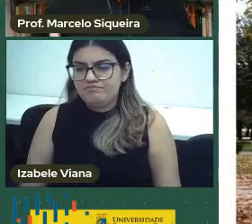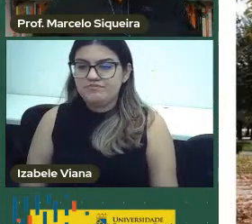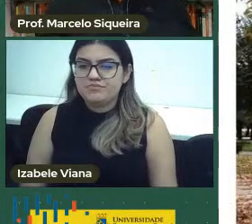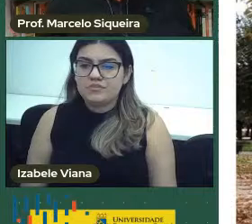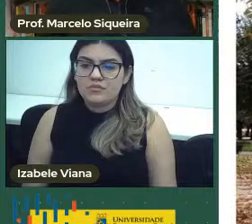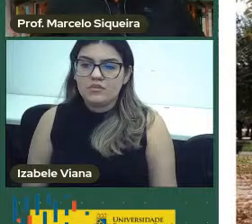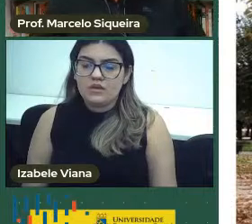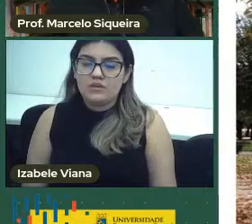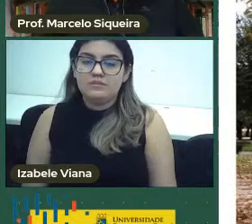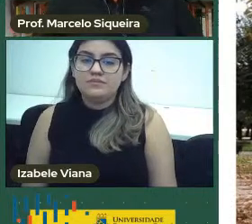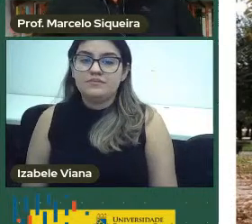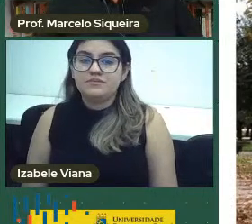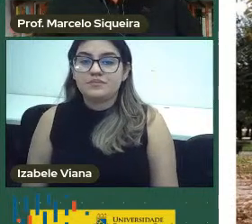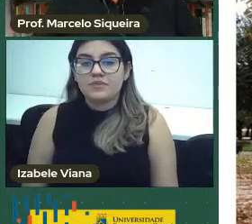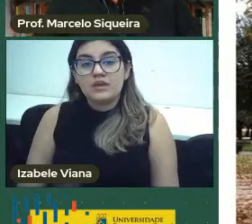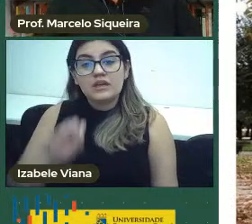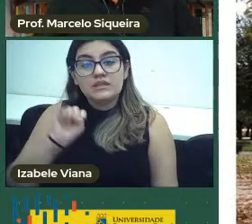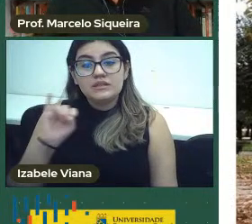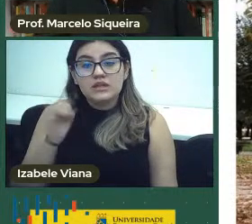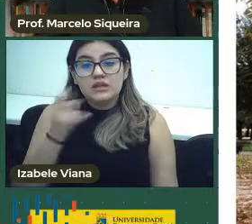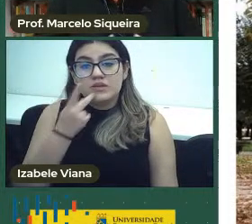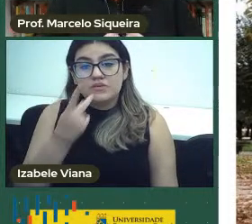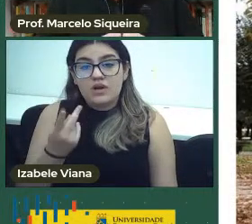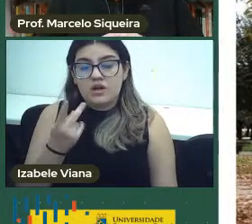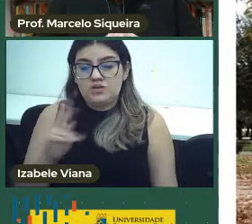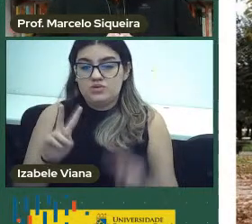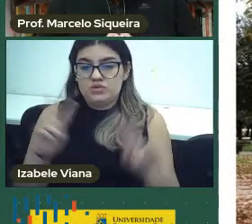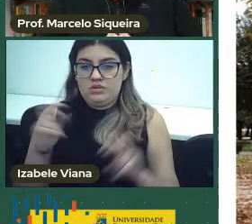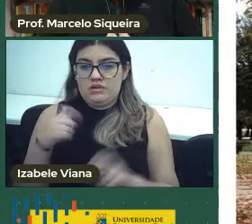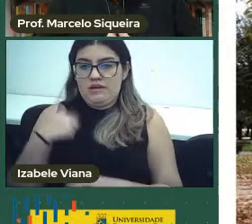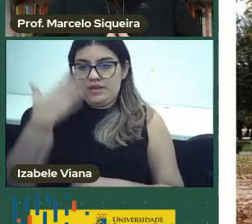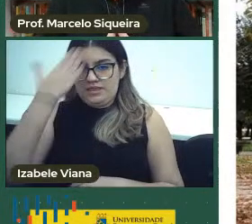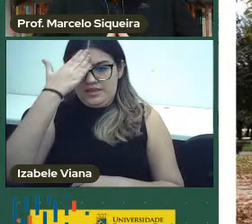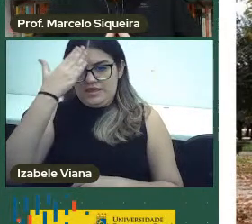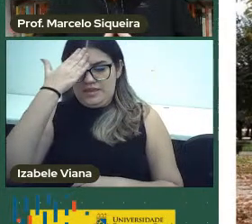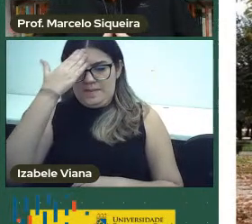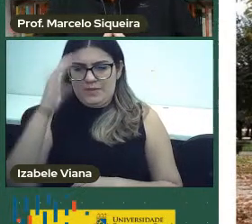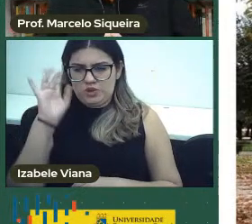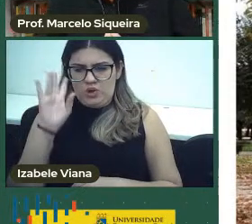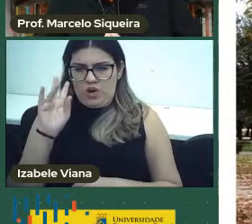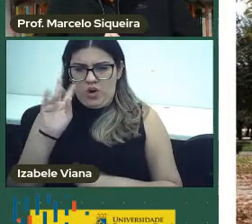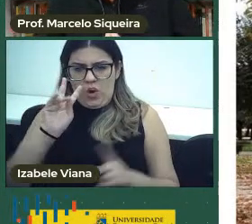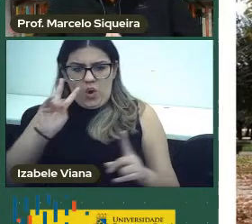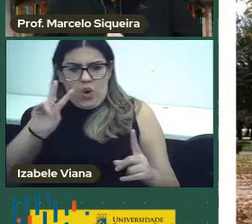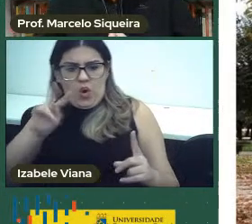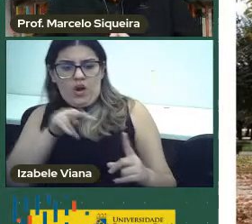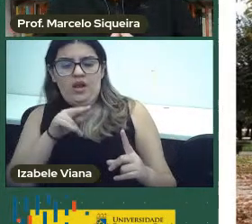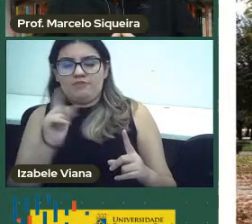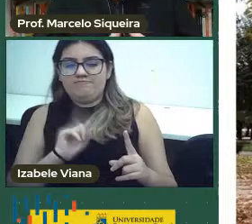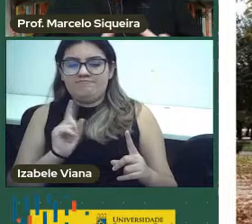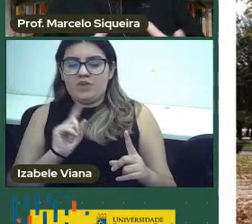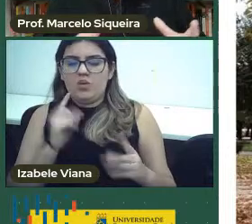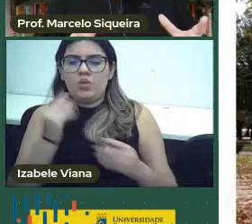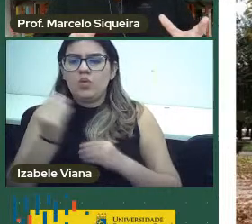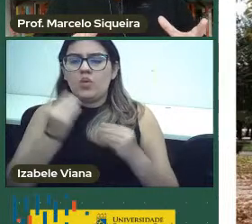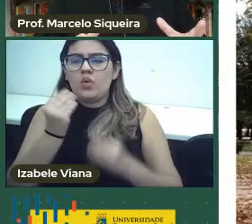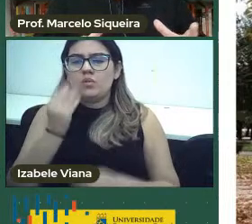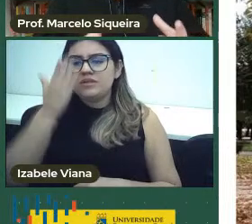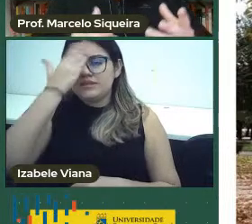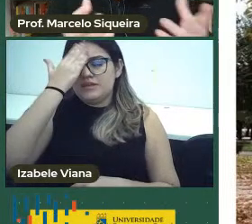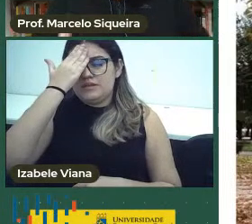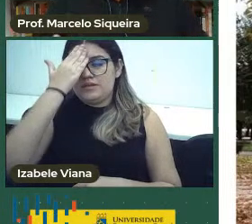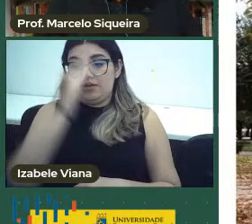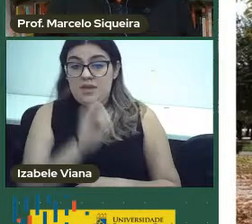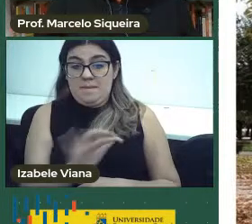Então, quando falamos do entendimento além do olhar, nós temos que compreender a imagem a partir